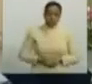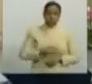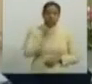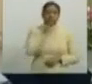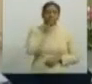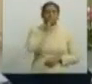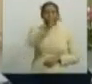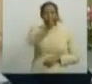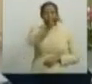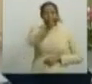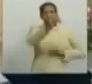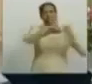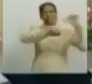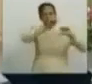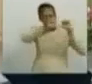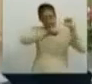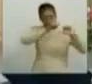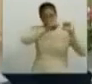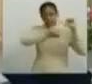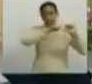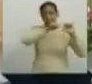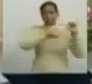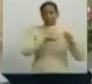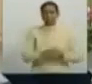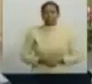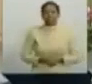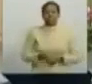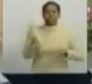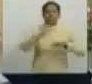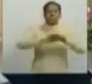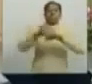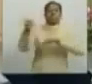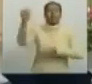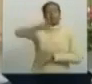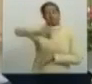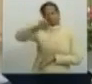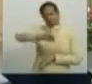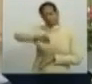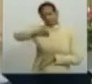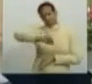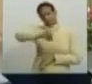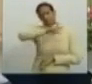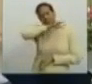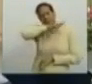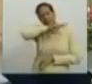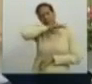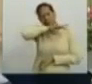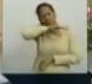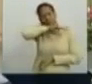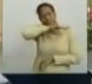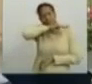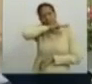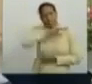E ela poderá mudar para o pior, para o lado pior,